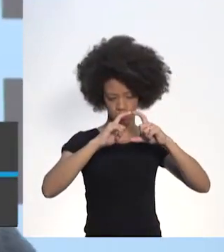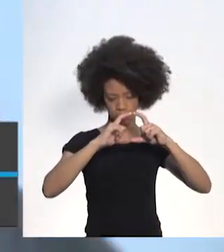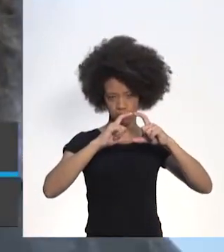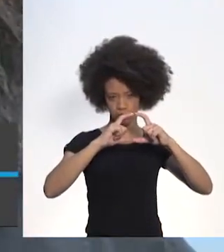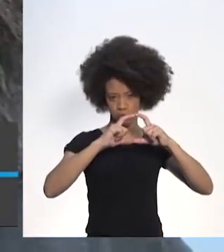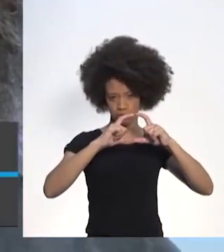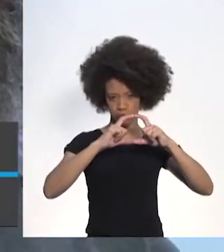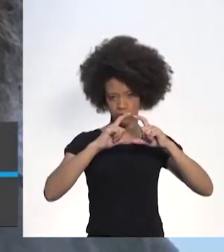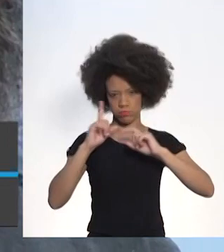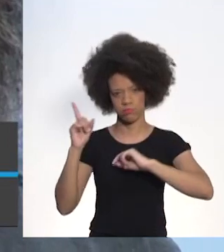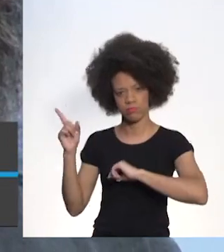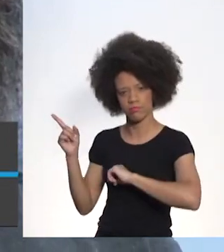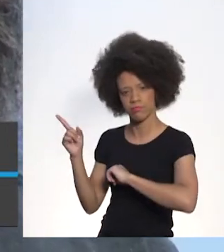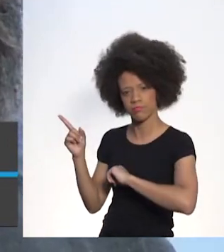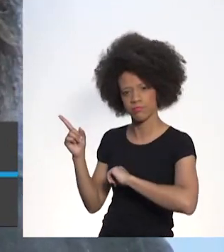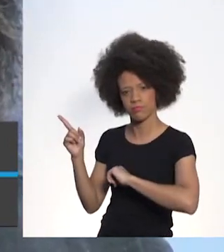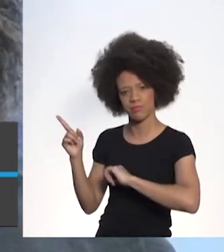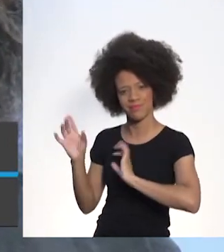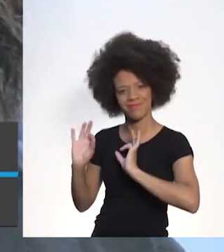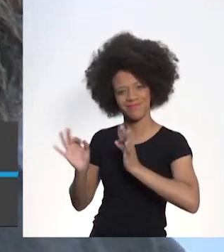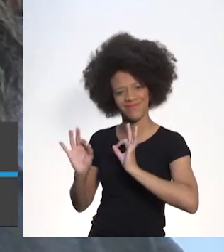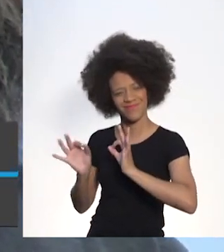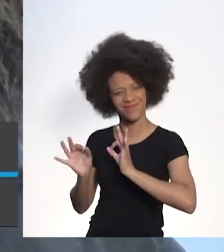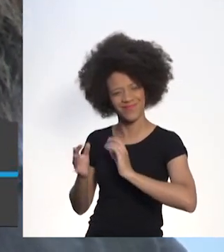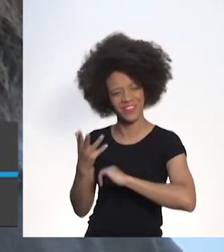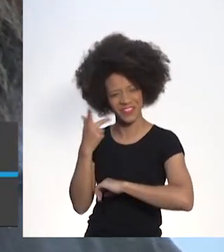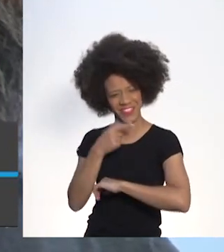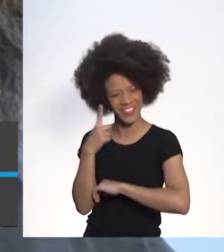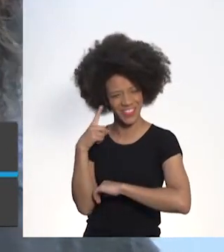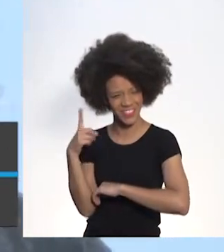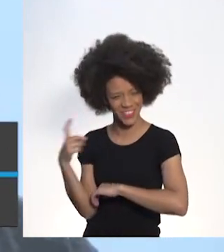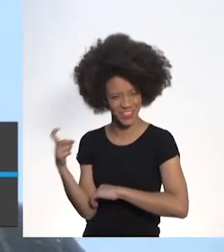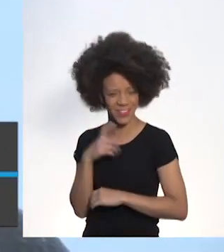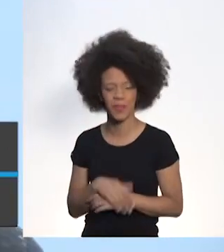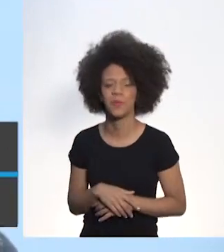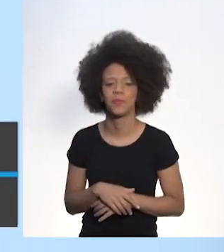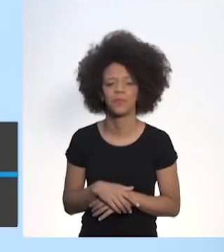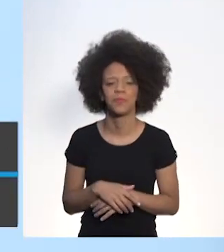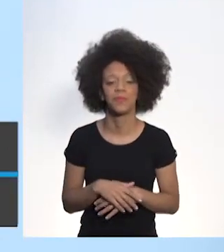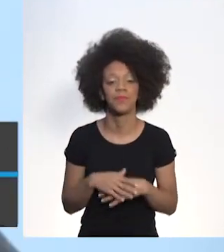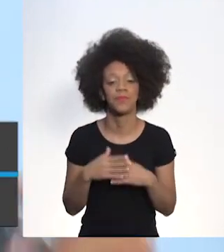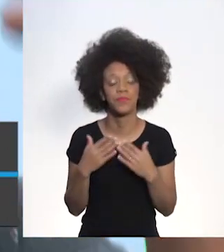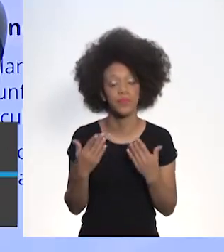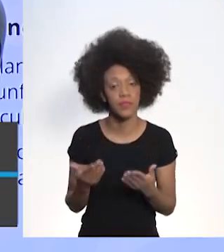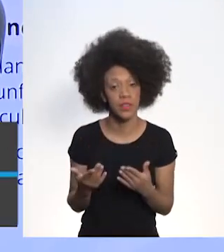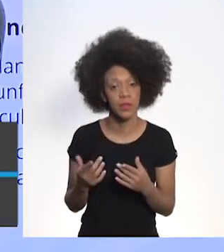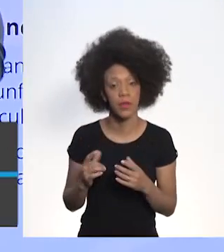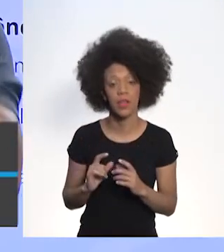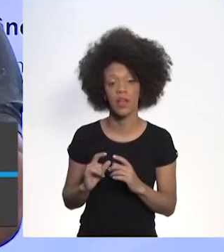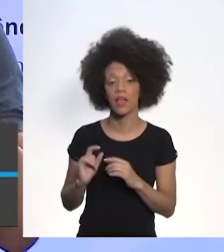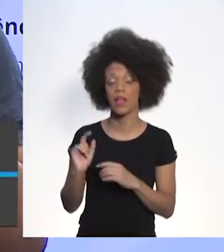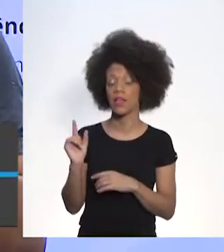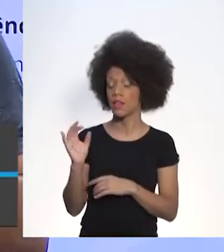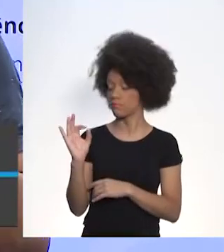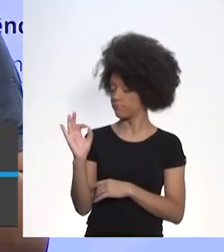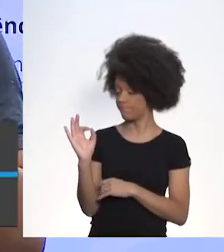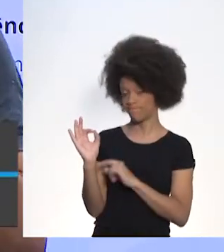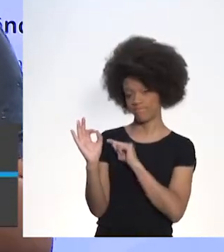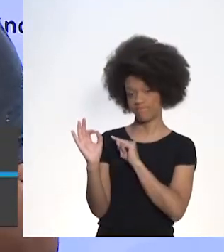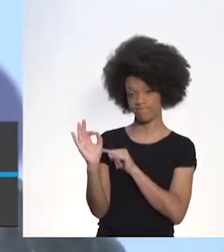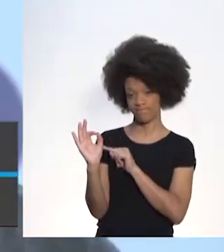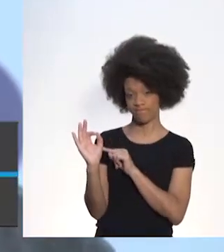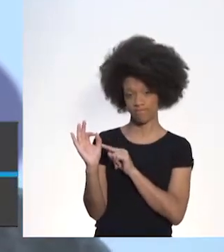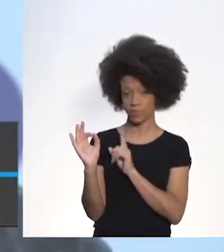aqui? Aí. Olha que bonitinho, olha que bonitinho. Tá vendo aí, ó? Então, essa moedinha aqui, ó, não é que ela seja